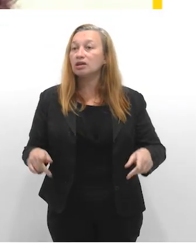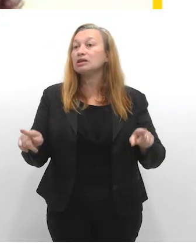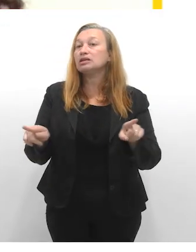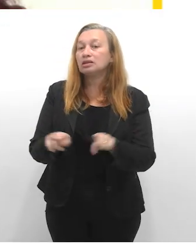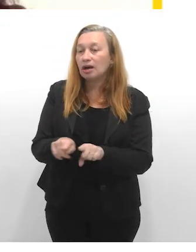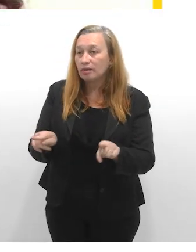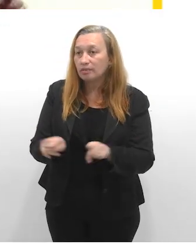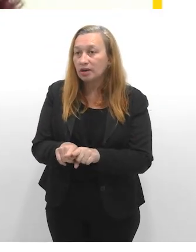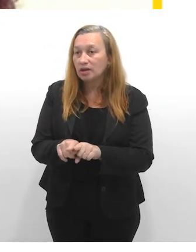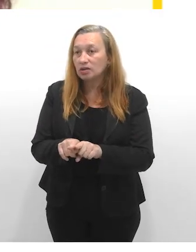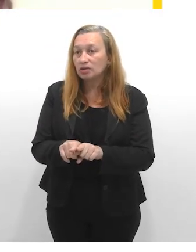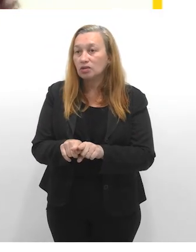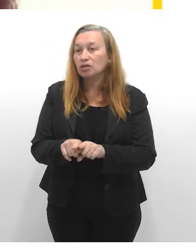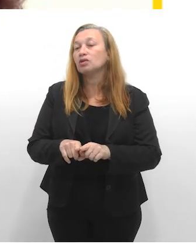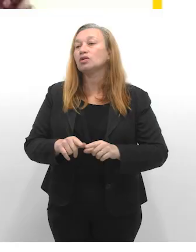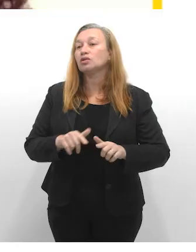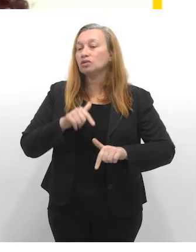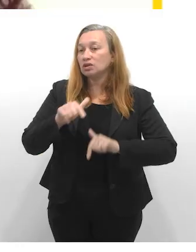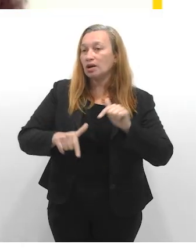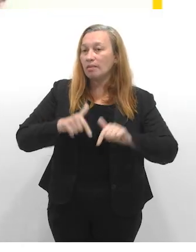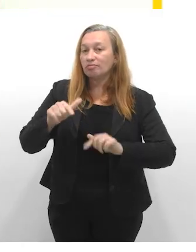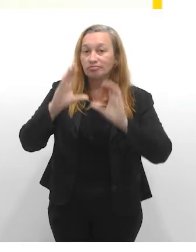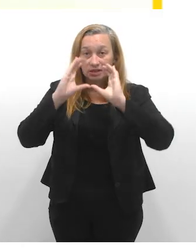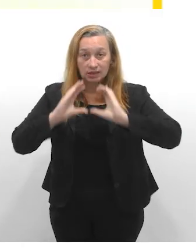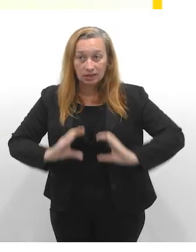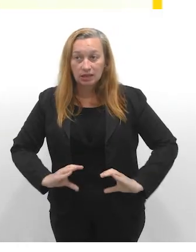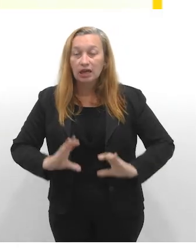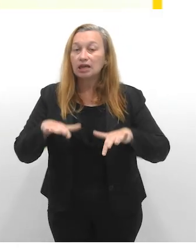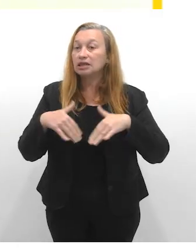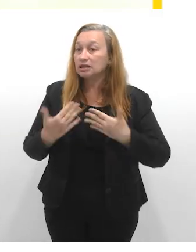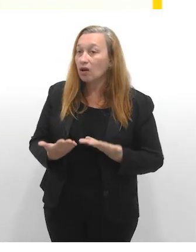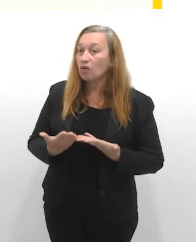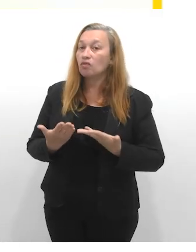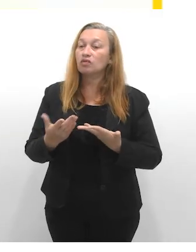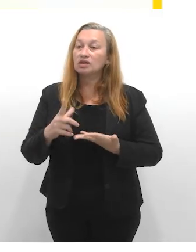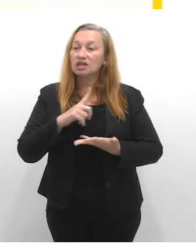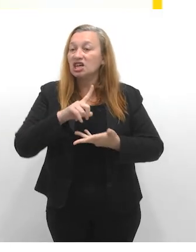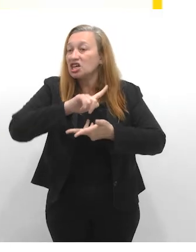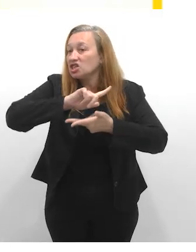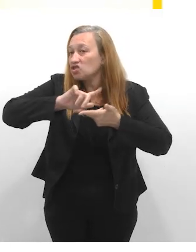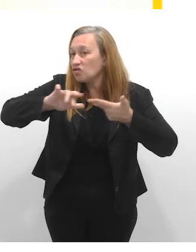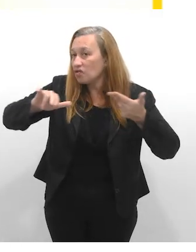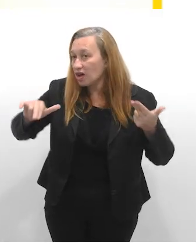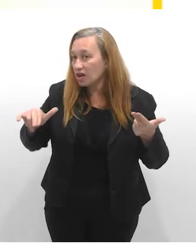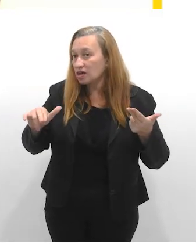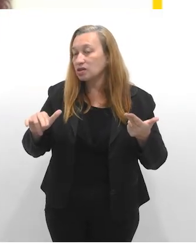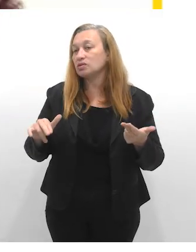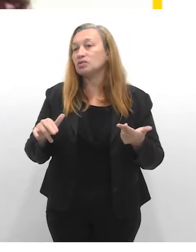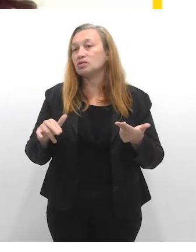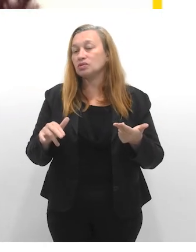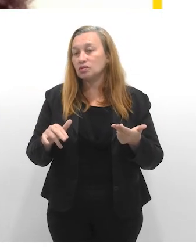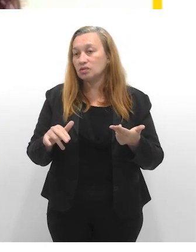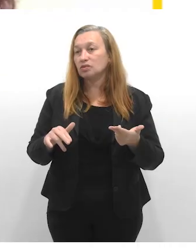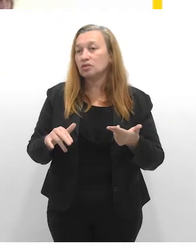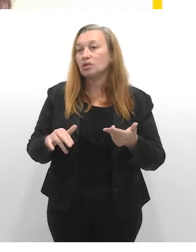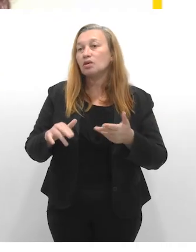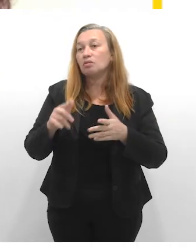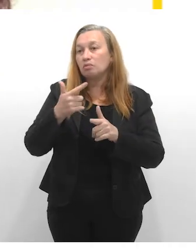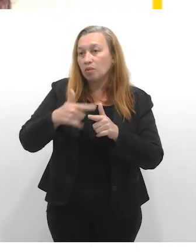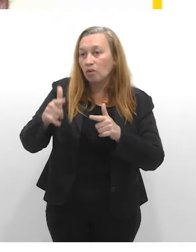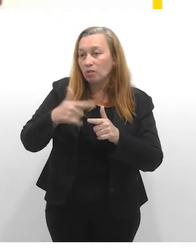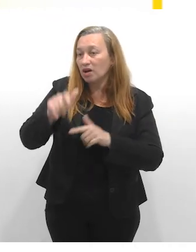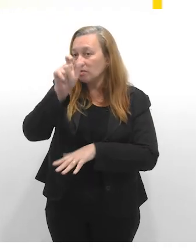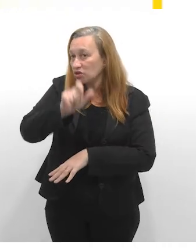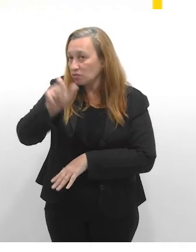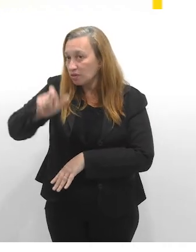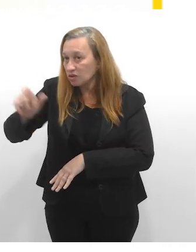e muito menos o exercício devido da cidadania. Então, você tem diversos casos emblemáticos pelo